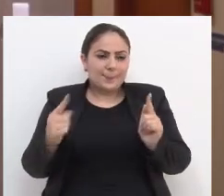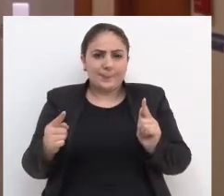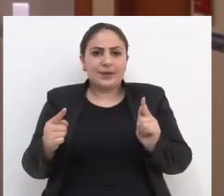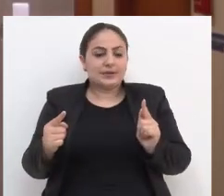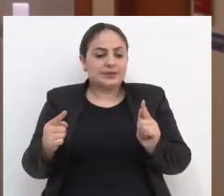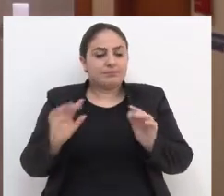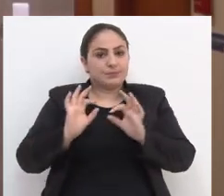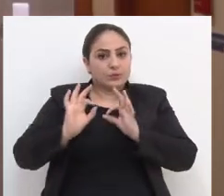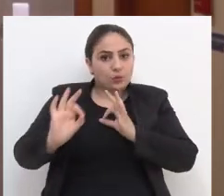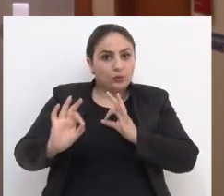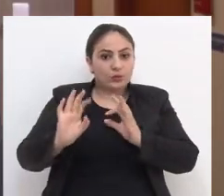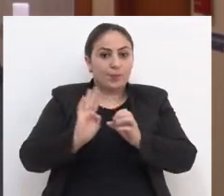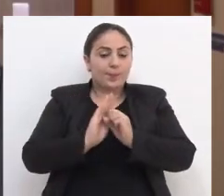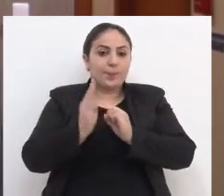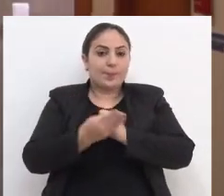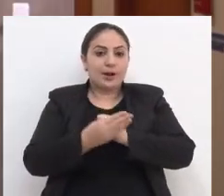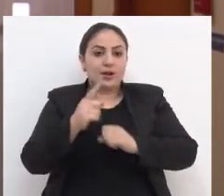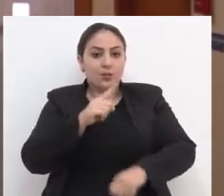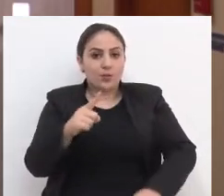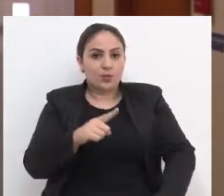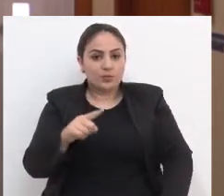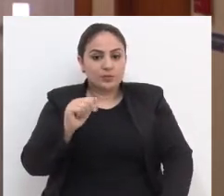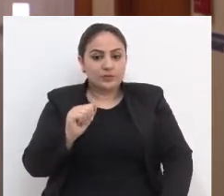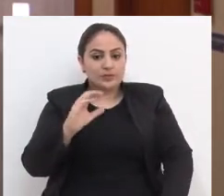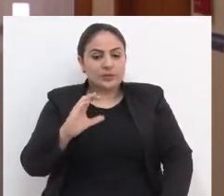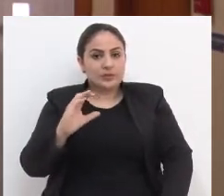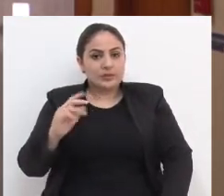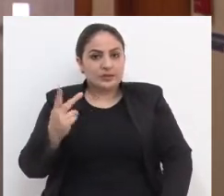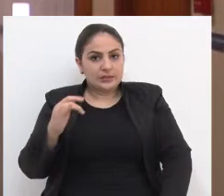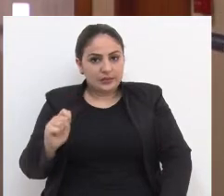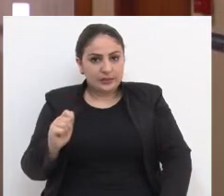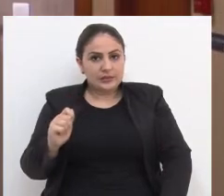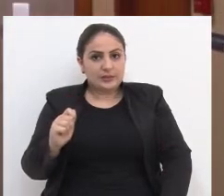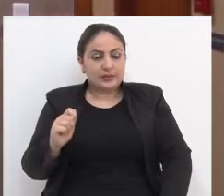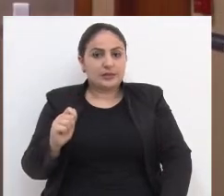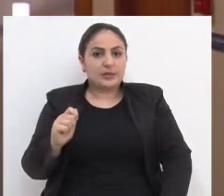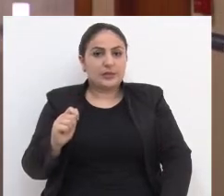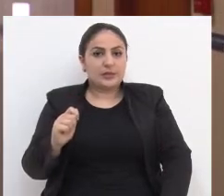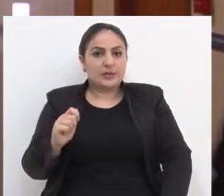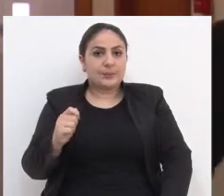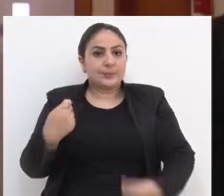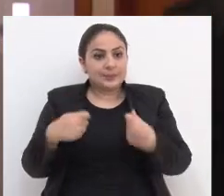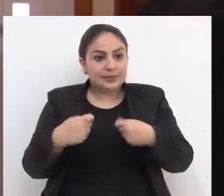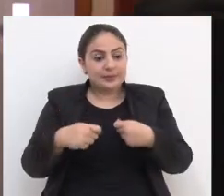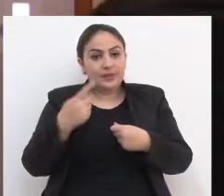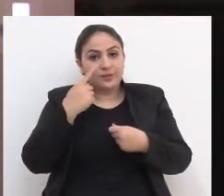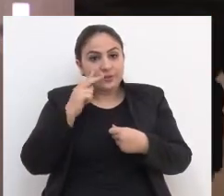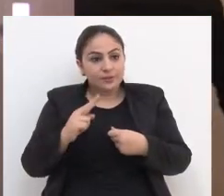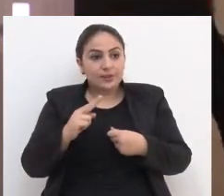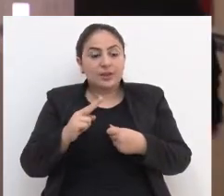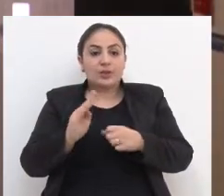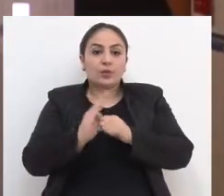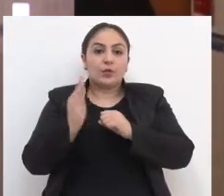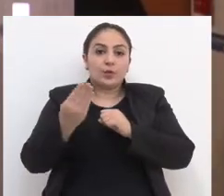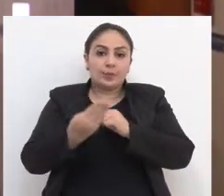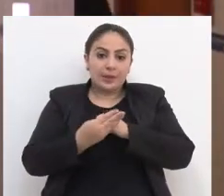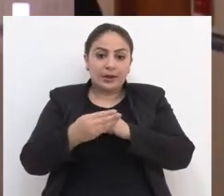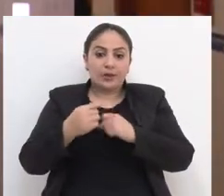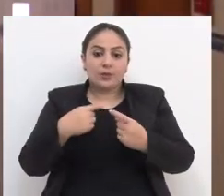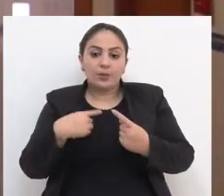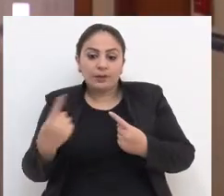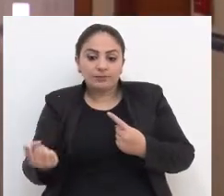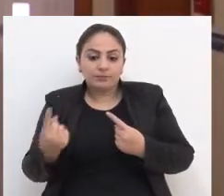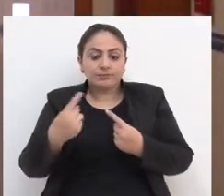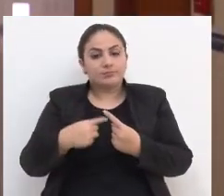mais distantes do bairro Záquia, temos na região central, então as pessoas daquela localidade têm que se deslocarem dos seus bairros para vir até